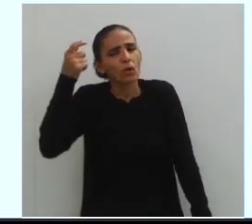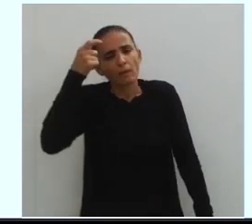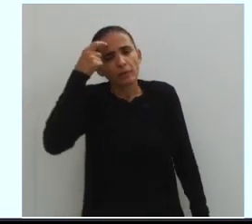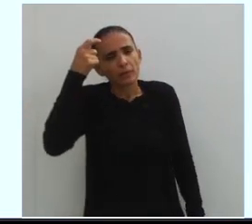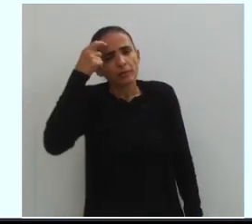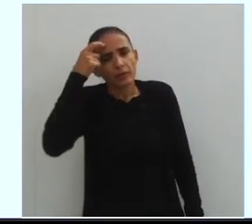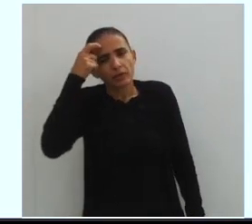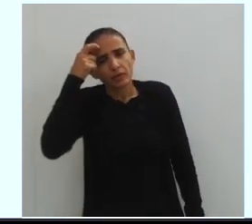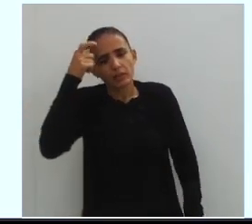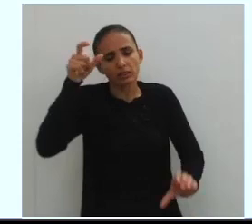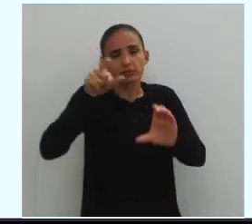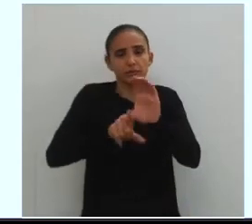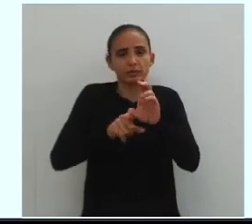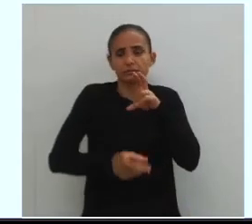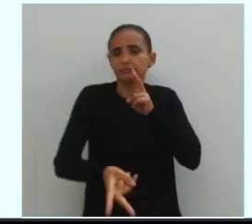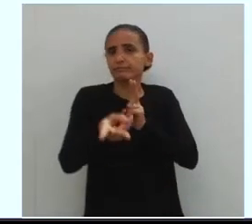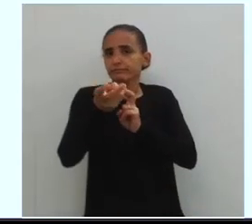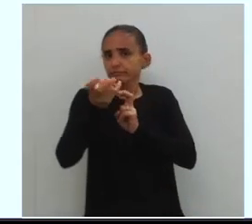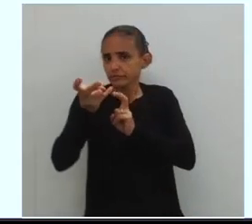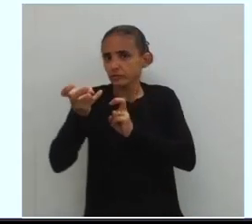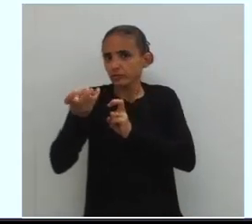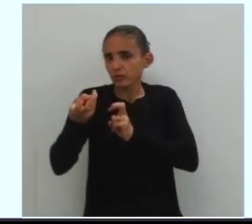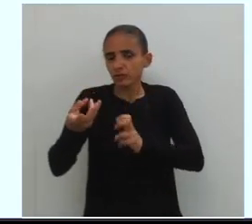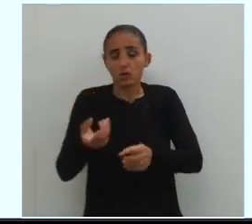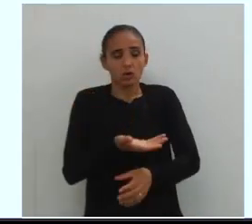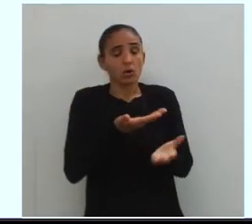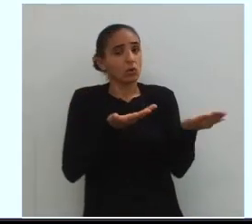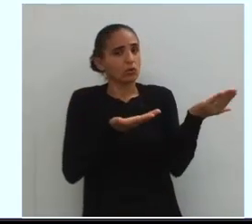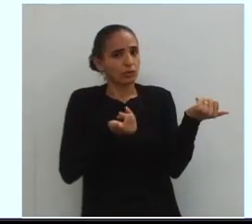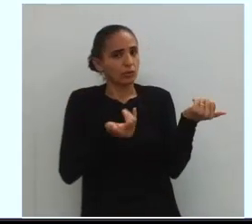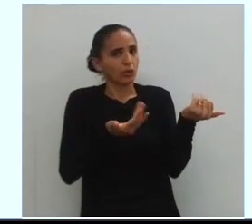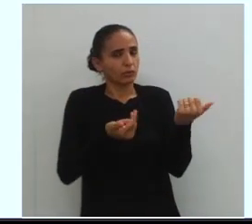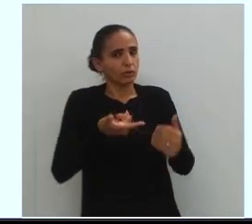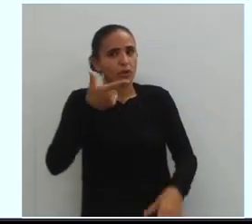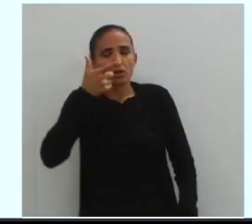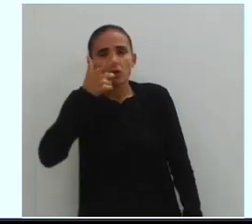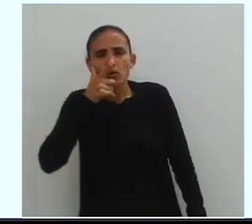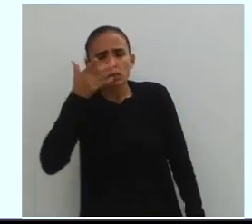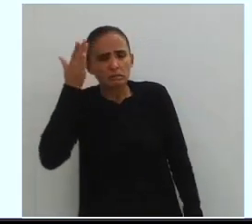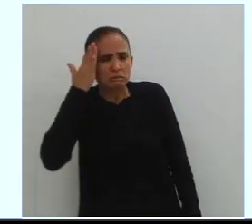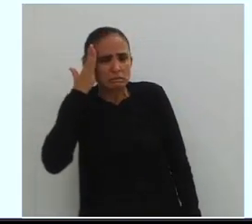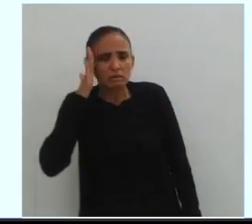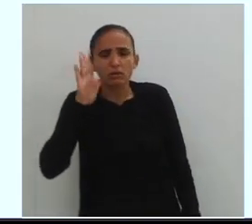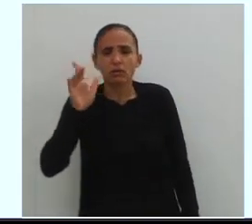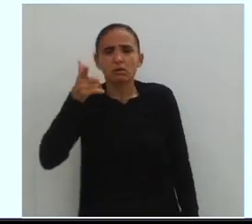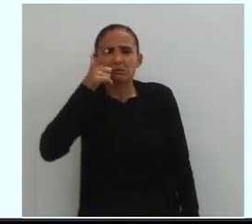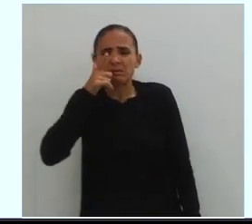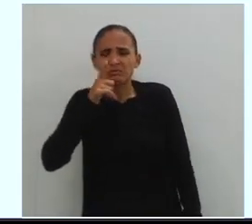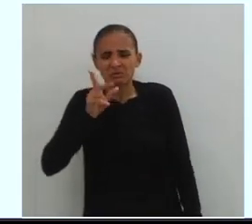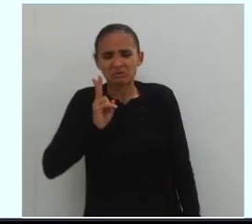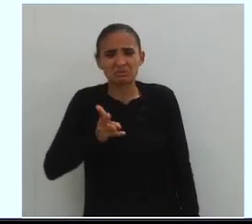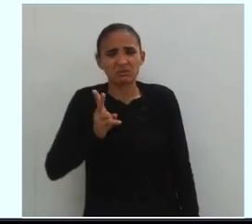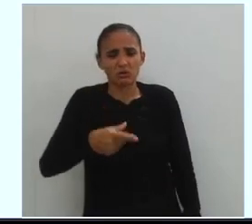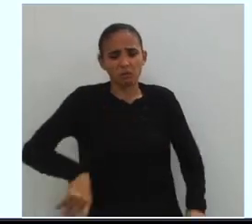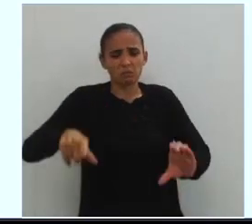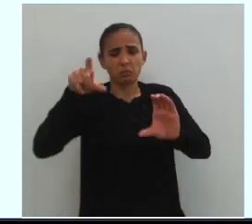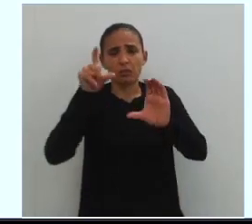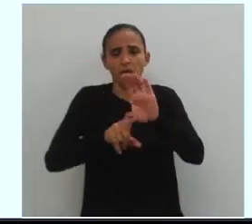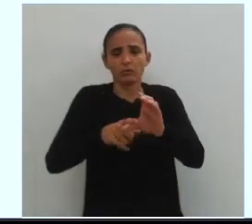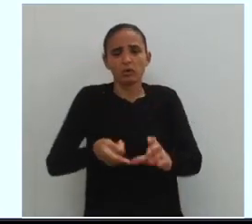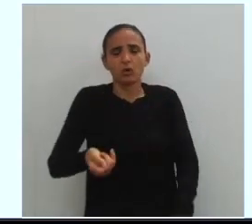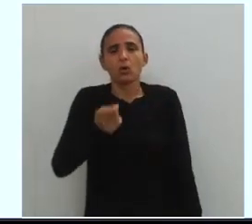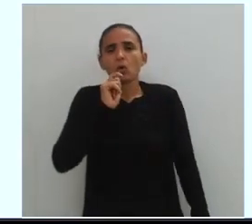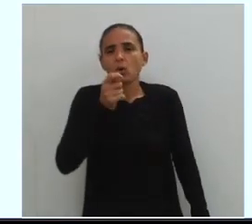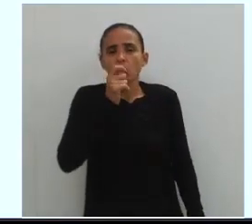pode ser química. Identifica-se que quando o jovem ele não consegue interromper ou